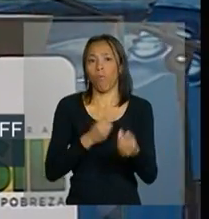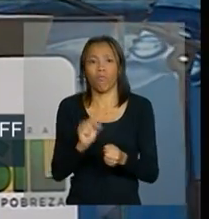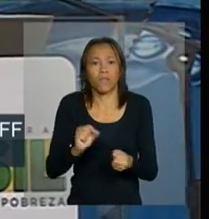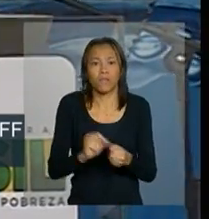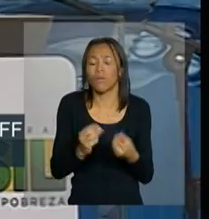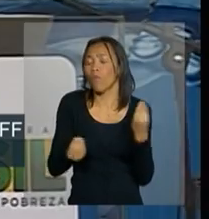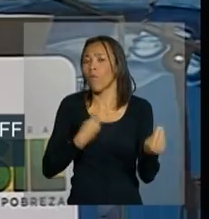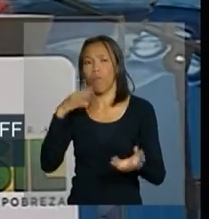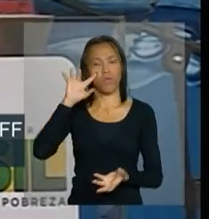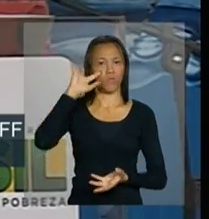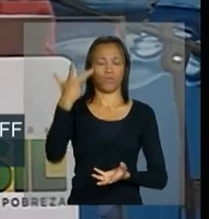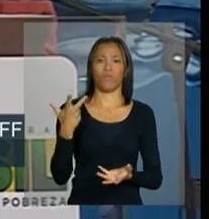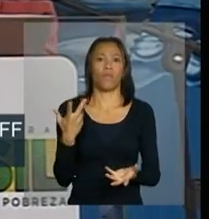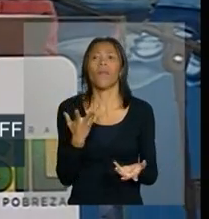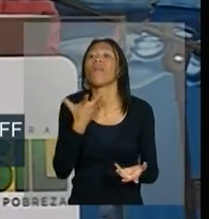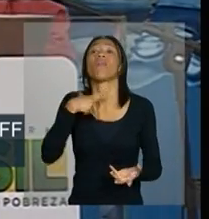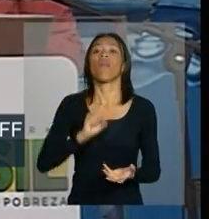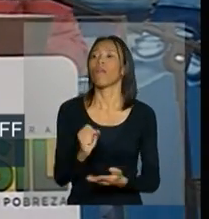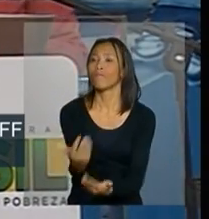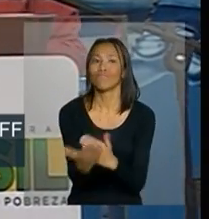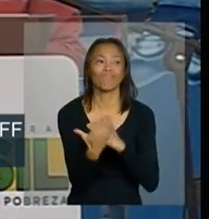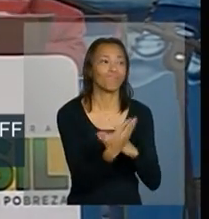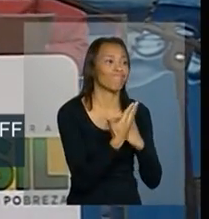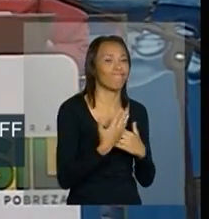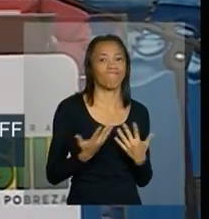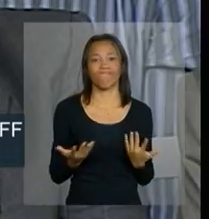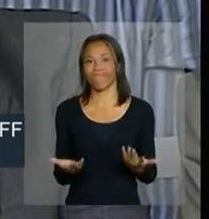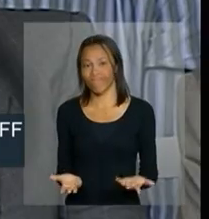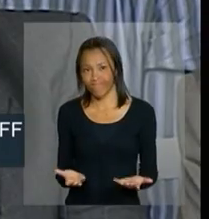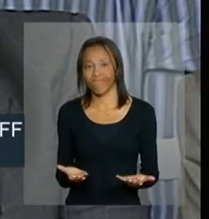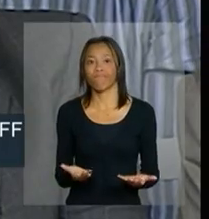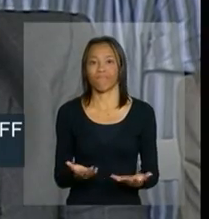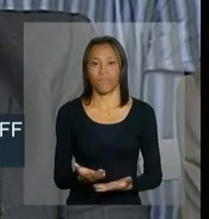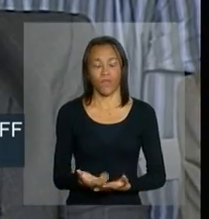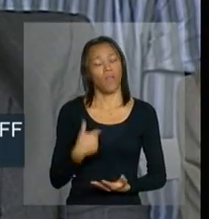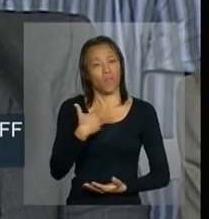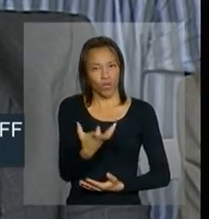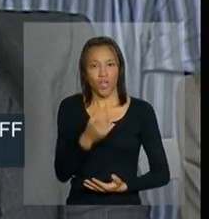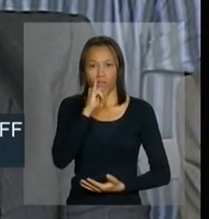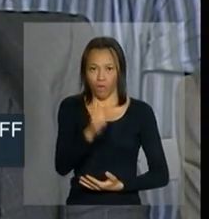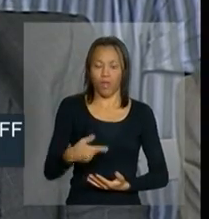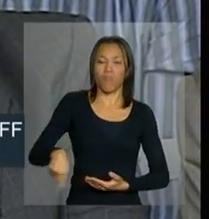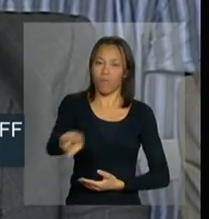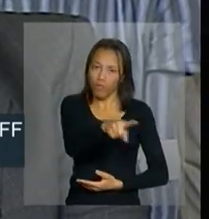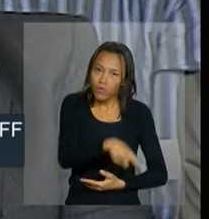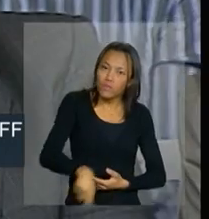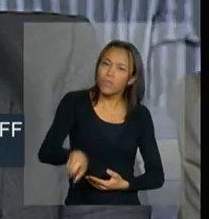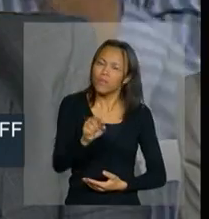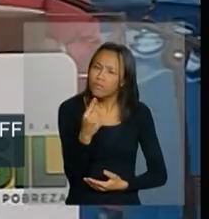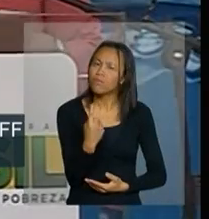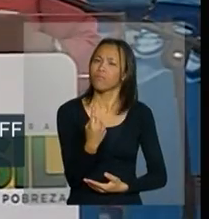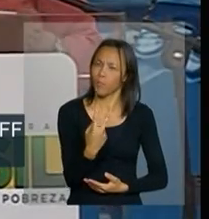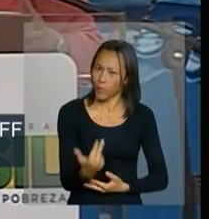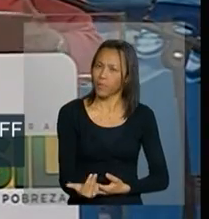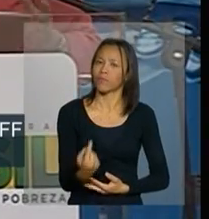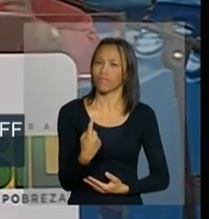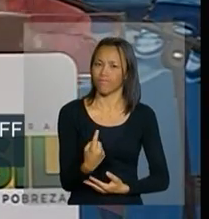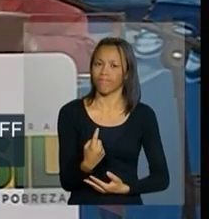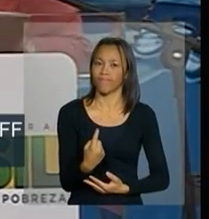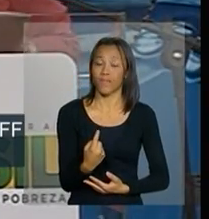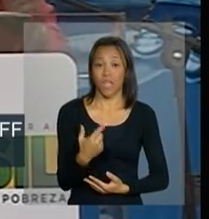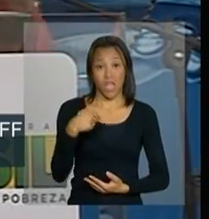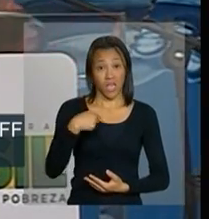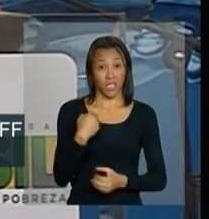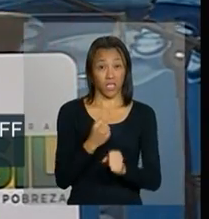sem ter a quem recorrer. E eu queria dizer para vocês uma coisa.